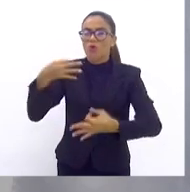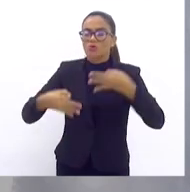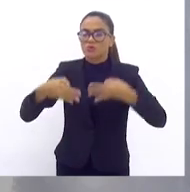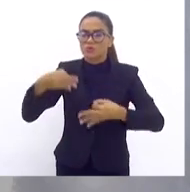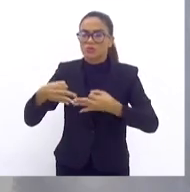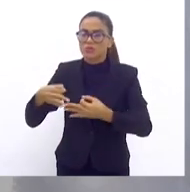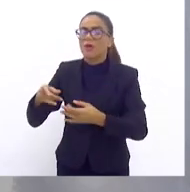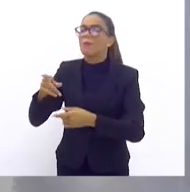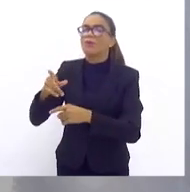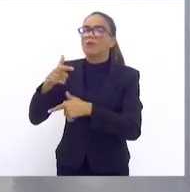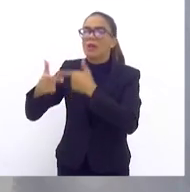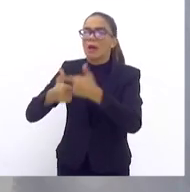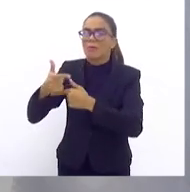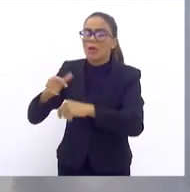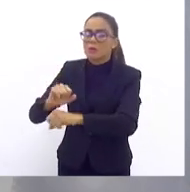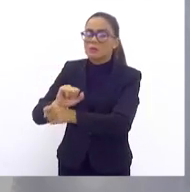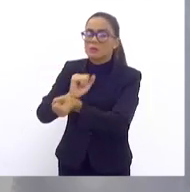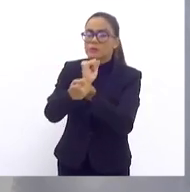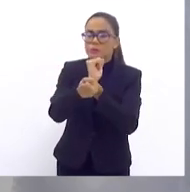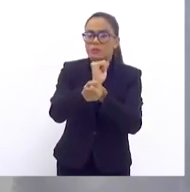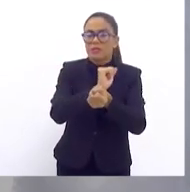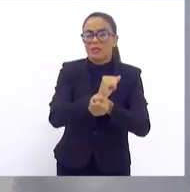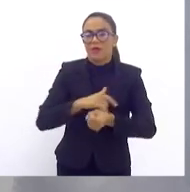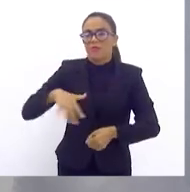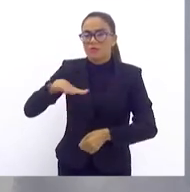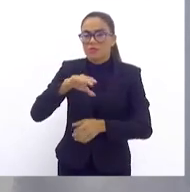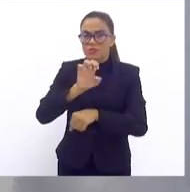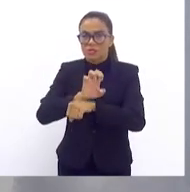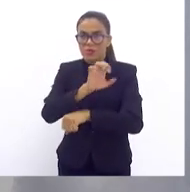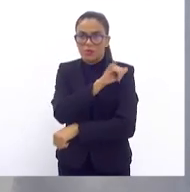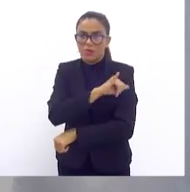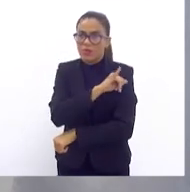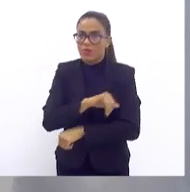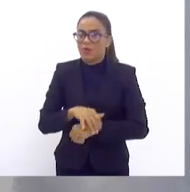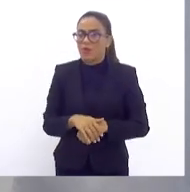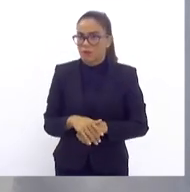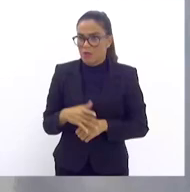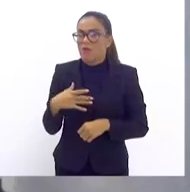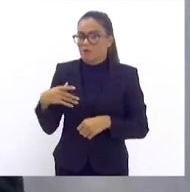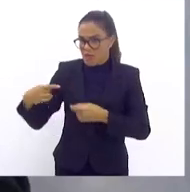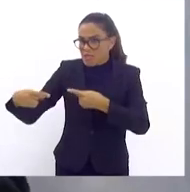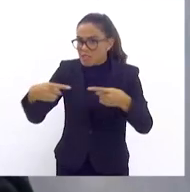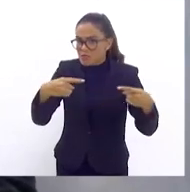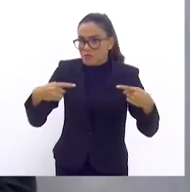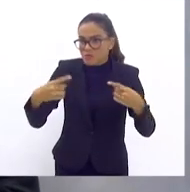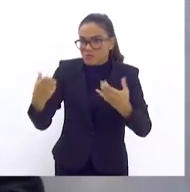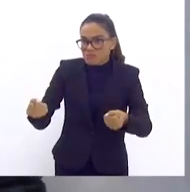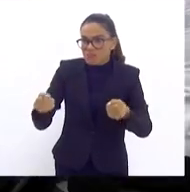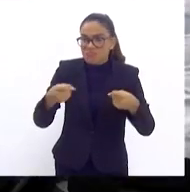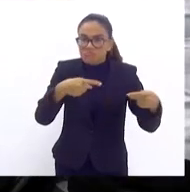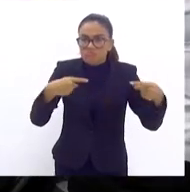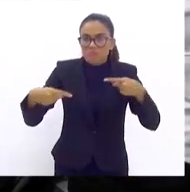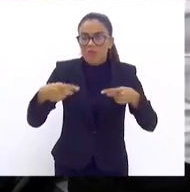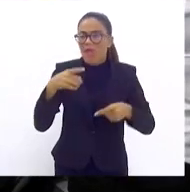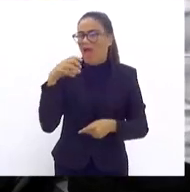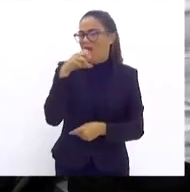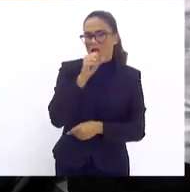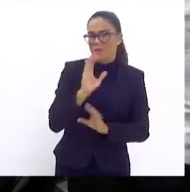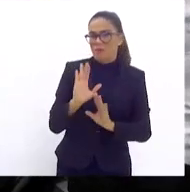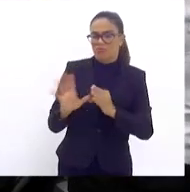Rio de Janeiro. Meu parecer pela constitucionalidade em discussão. Para discutir, presidente. Para discutir, deputada Verônica. Presidente, muito